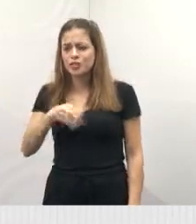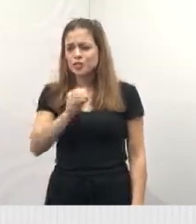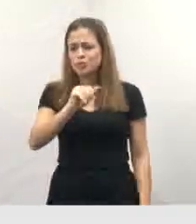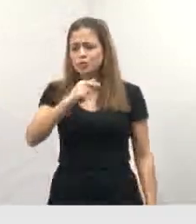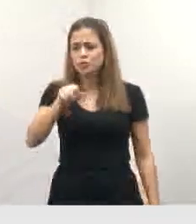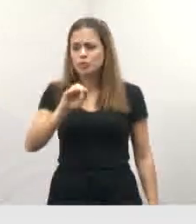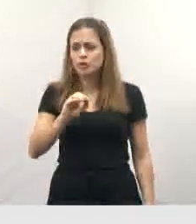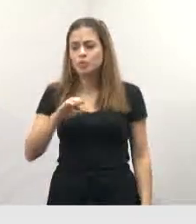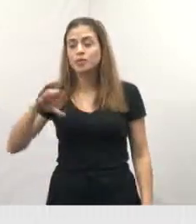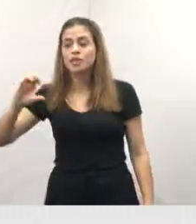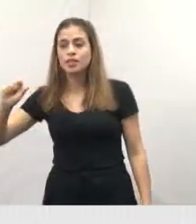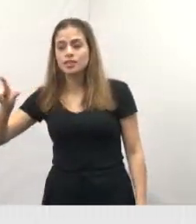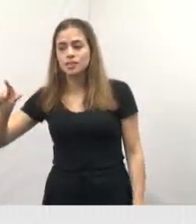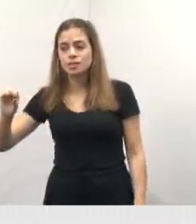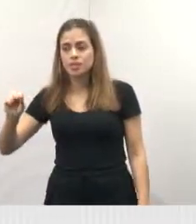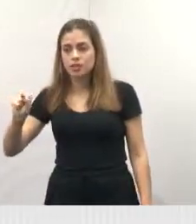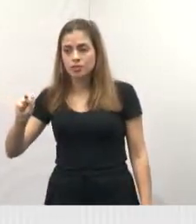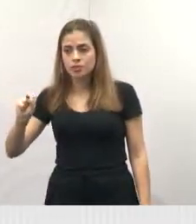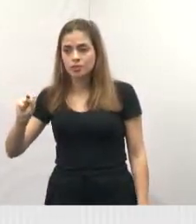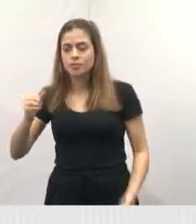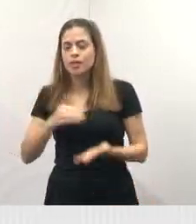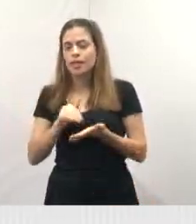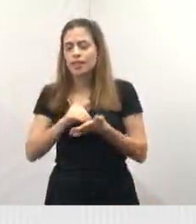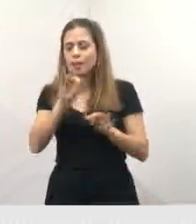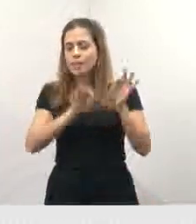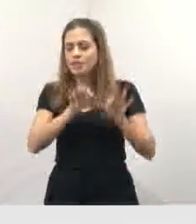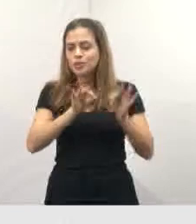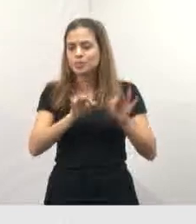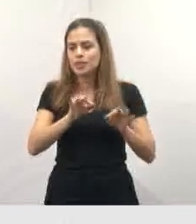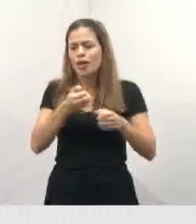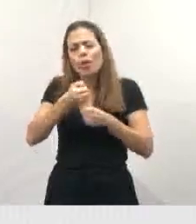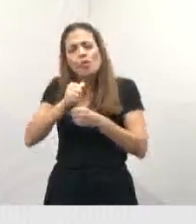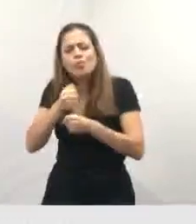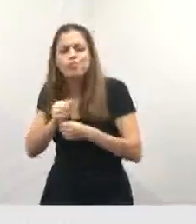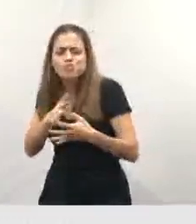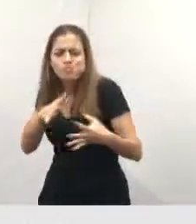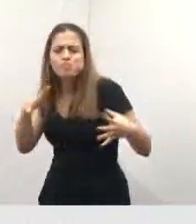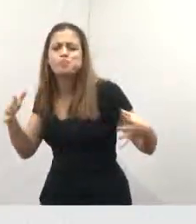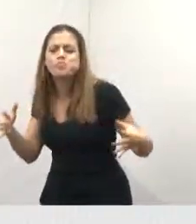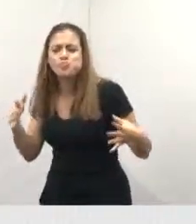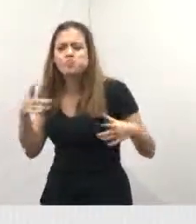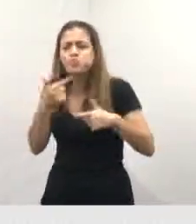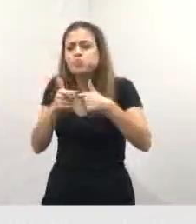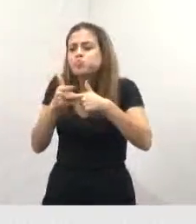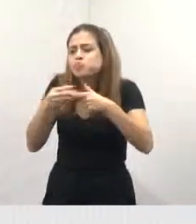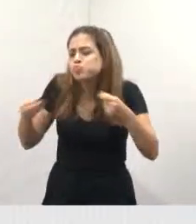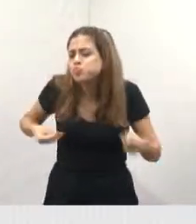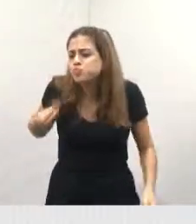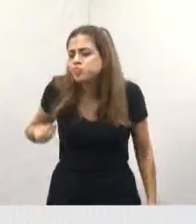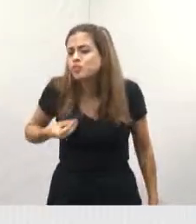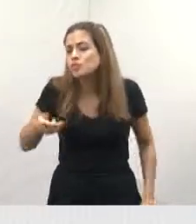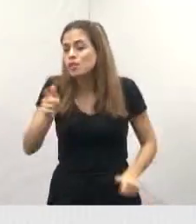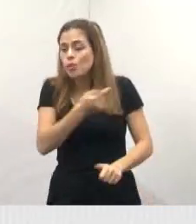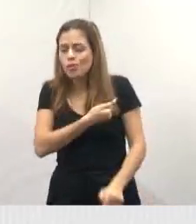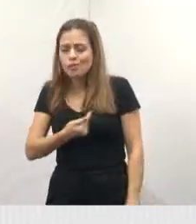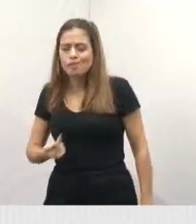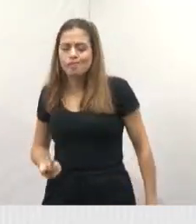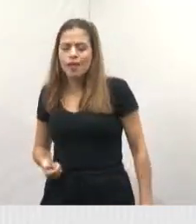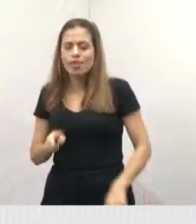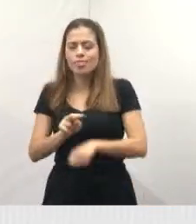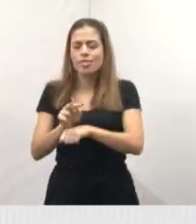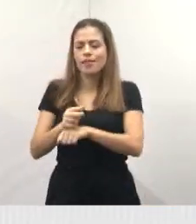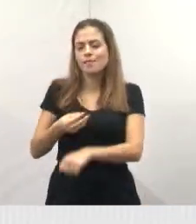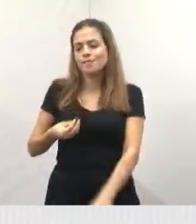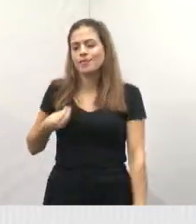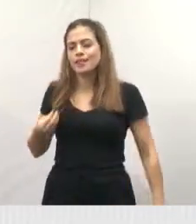de Planejamento, e vendo essa grande obra que vai resolver a vida de muitas pessoas. É um governo que trabalha para as vidas, para